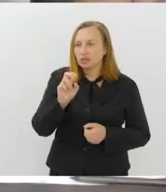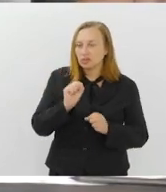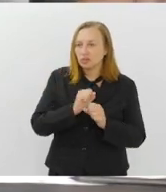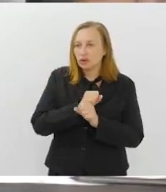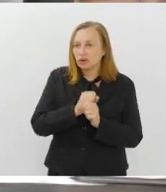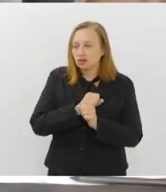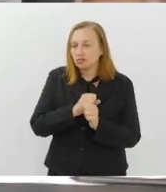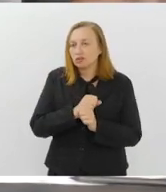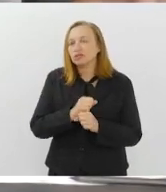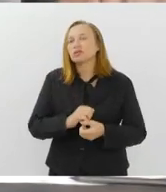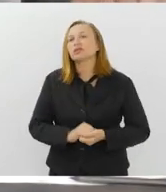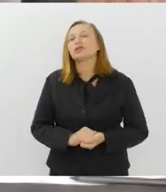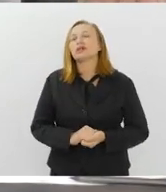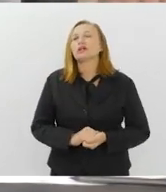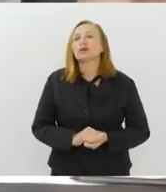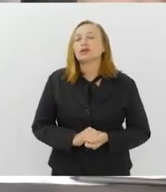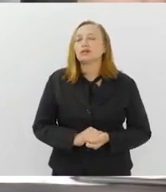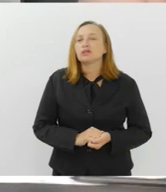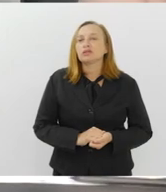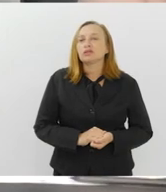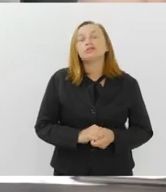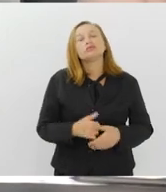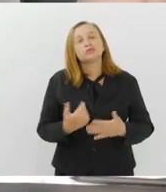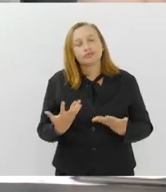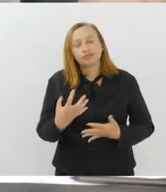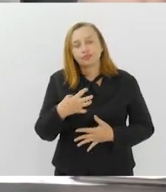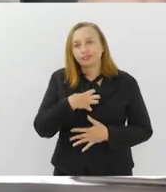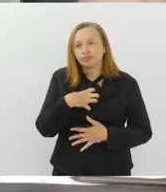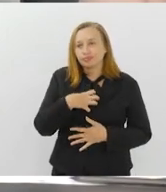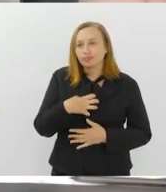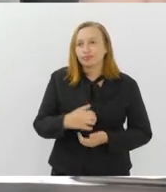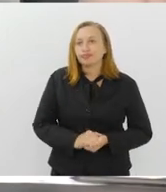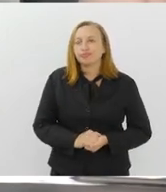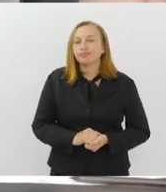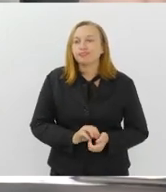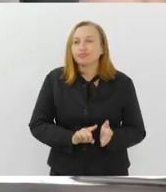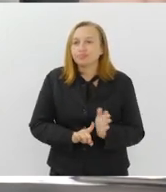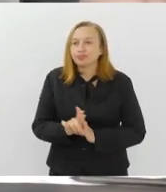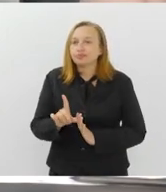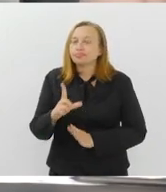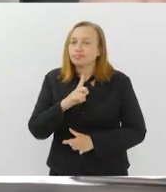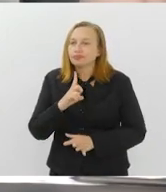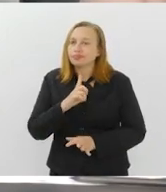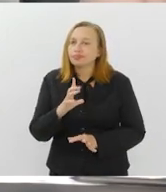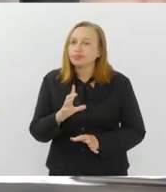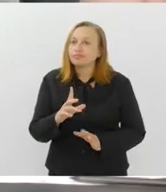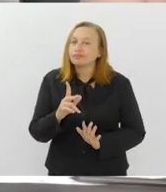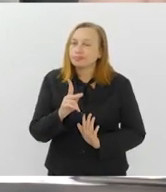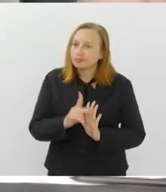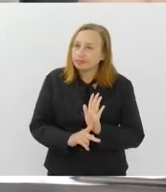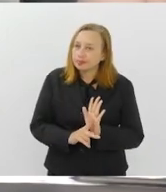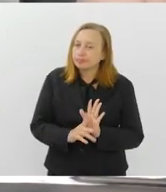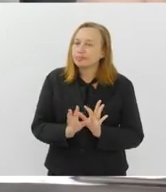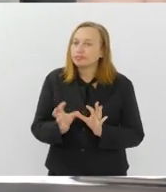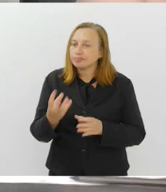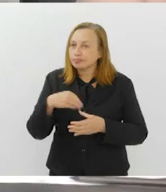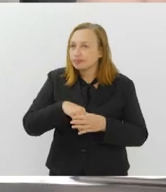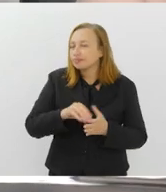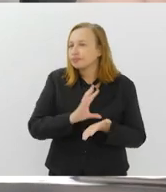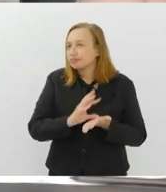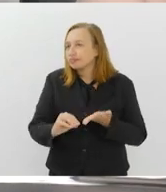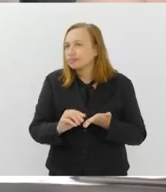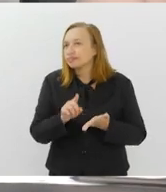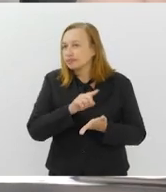na documentação enviada. Então, nesse sentido, a pergunta é se existe algum projeto em pauta para que essas